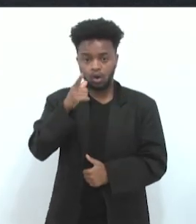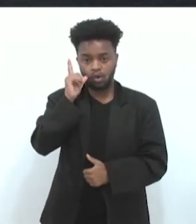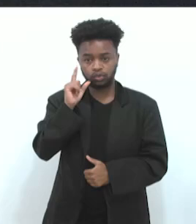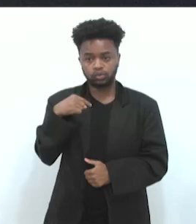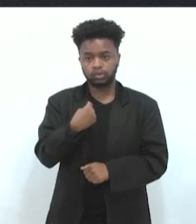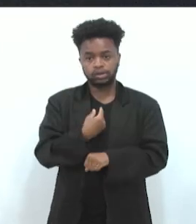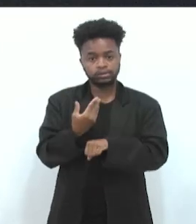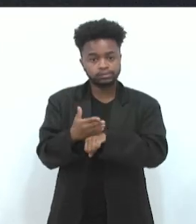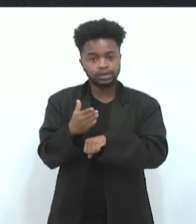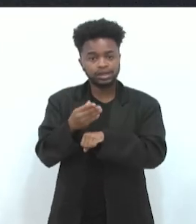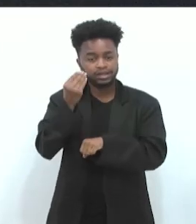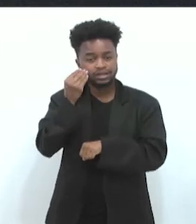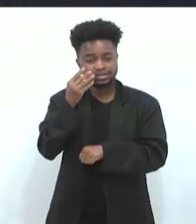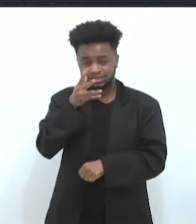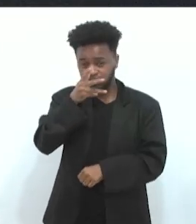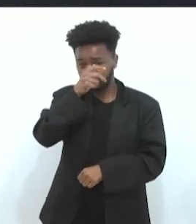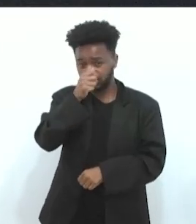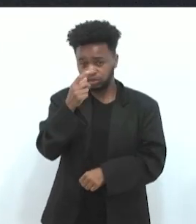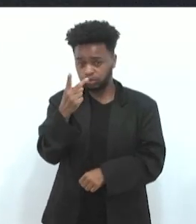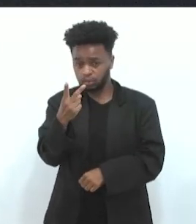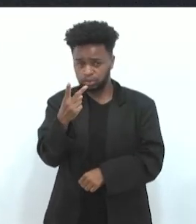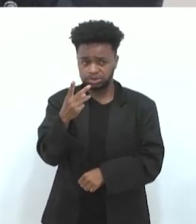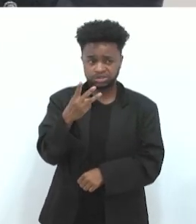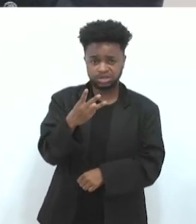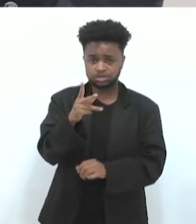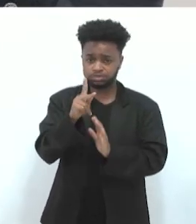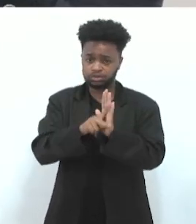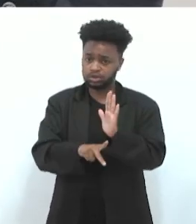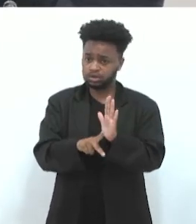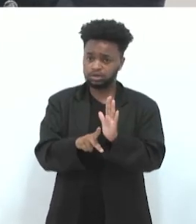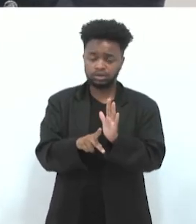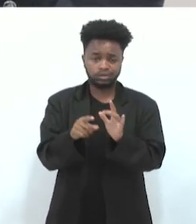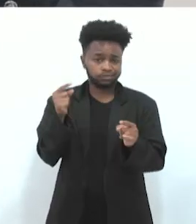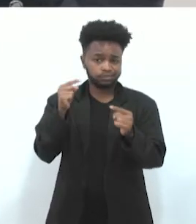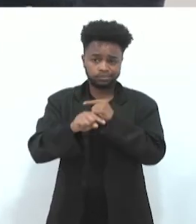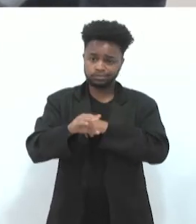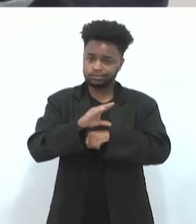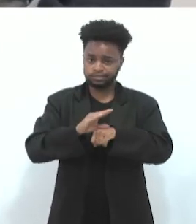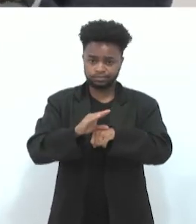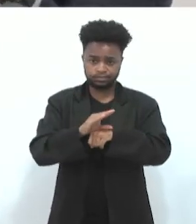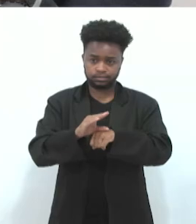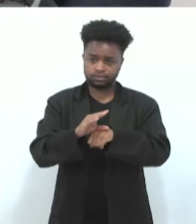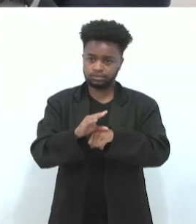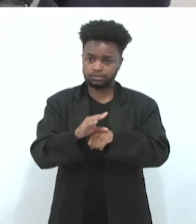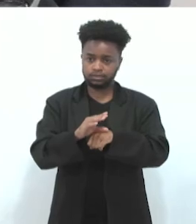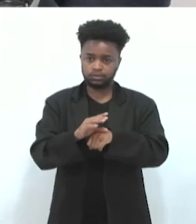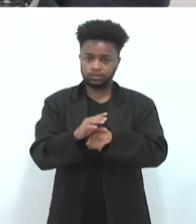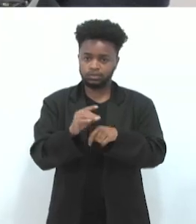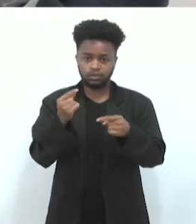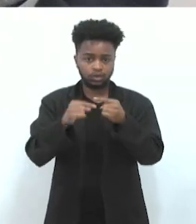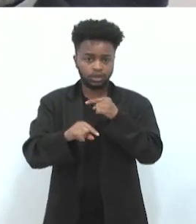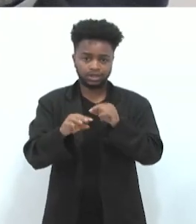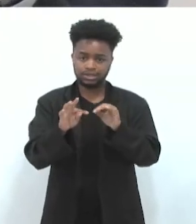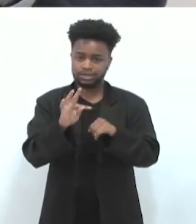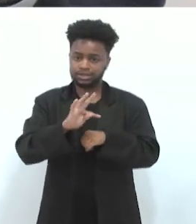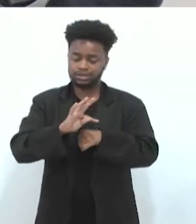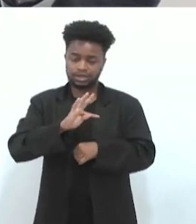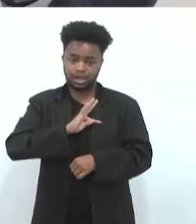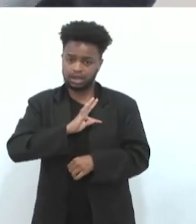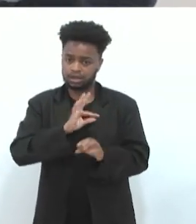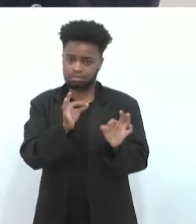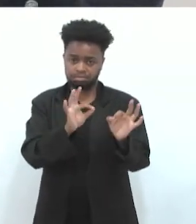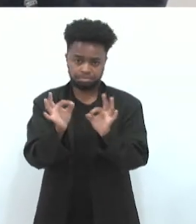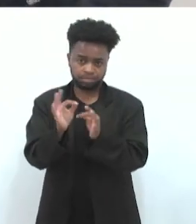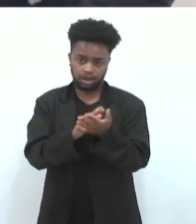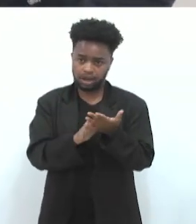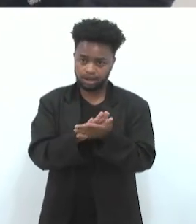Paulo, de salvar uns 2 ou 3 projetos que eram gritantemente inconstitucionais, Mas não depois da respeitavam a análise da técnica comissão? legislativa, absolutamente não, mas